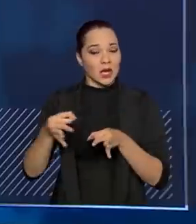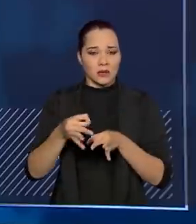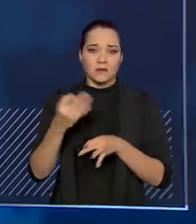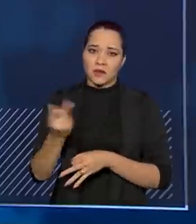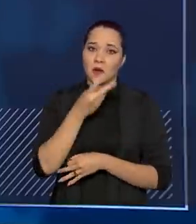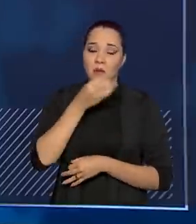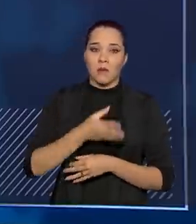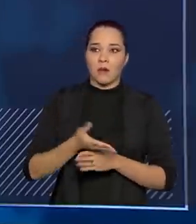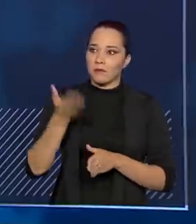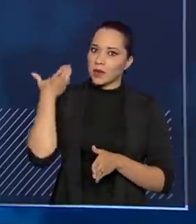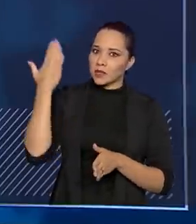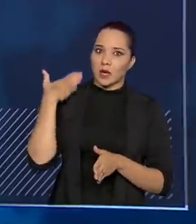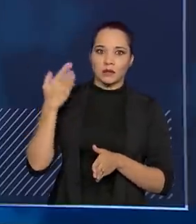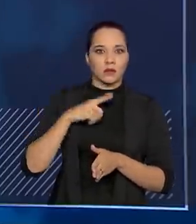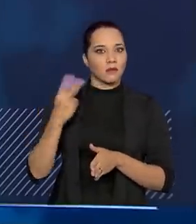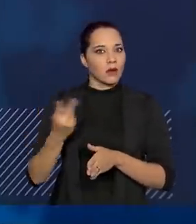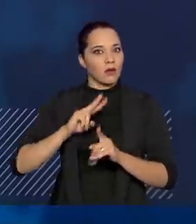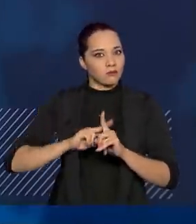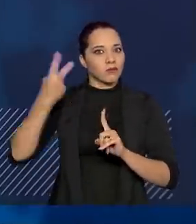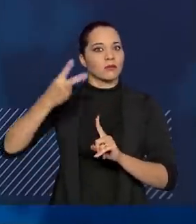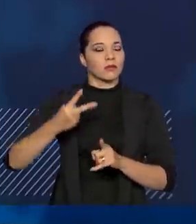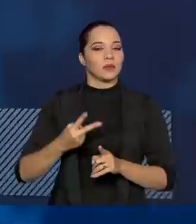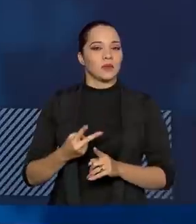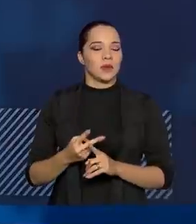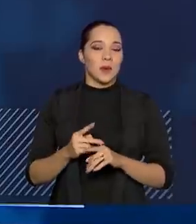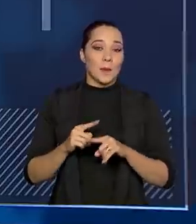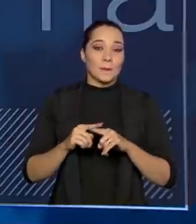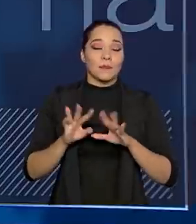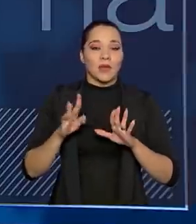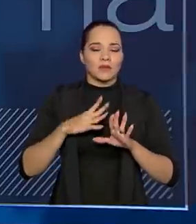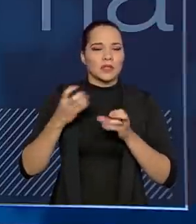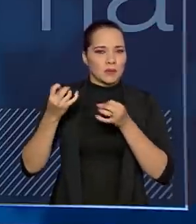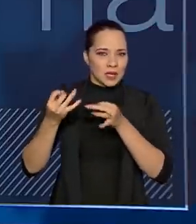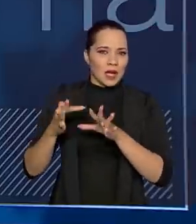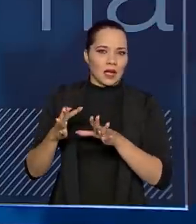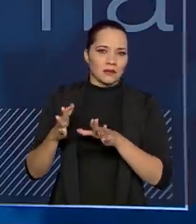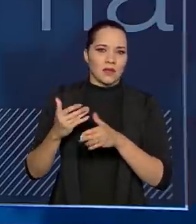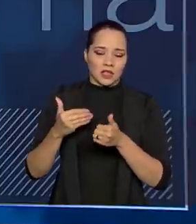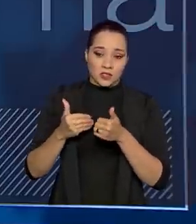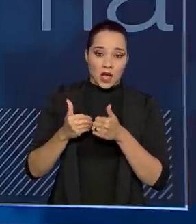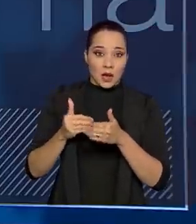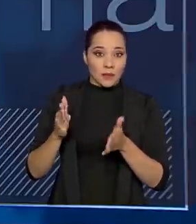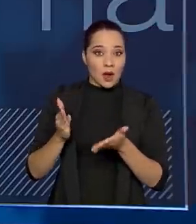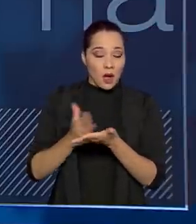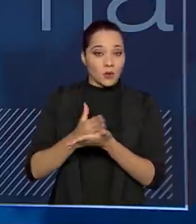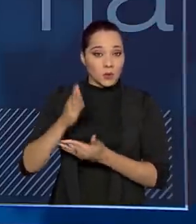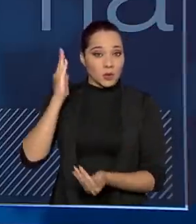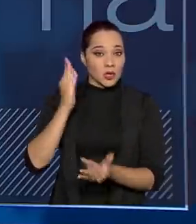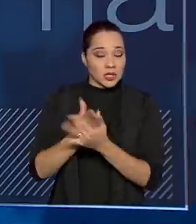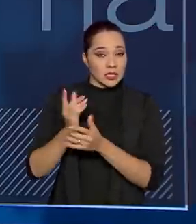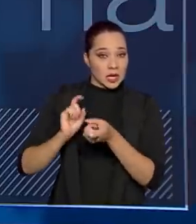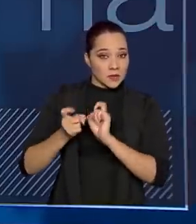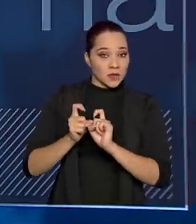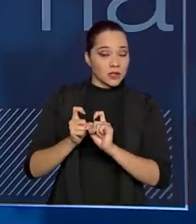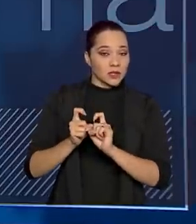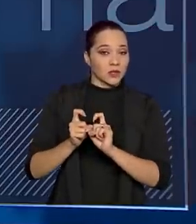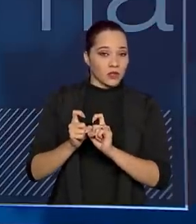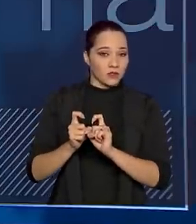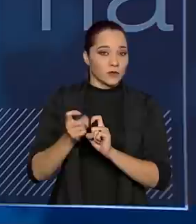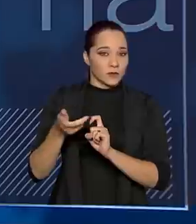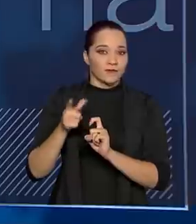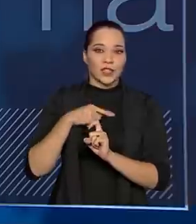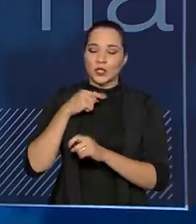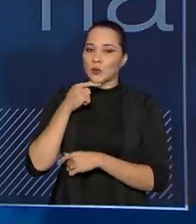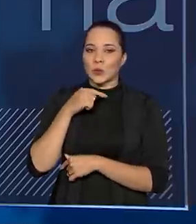mas no primeiro momento houve um salto realmente de preço. Um salto. Mas ele muitas vezes foi justificado. Nós abrimos alguns processos administrativos sancionatórios nos casos em que